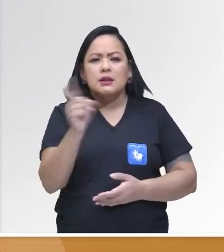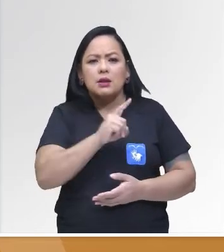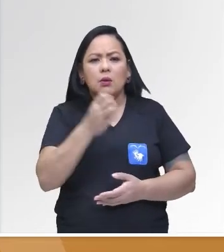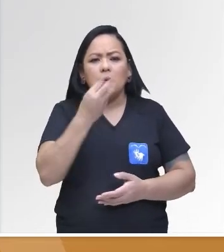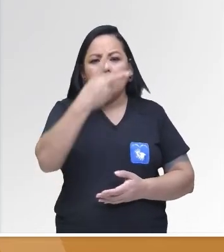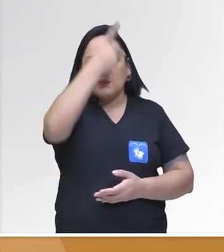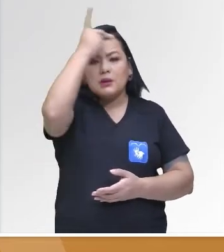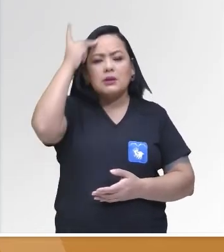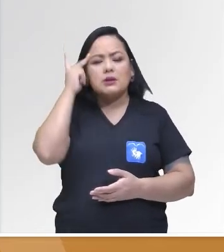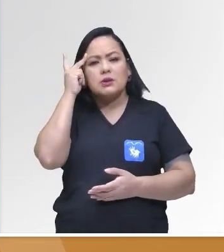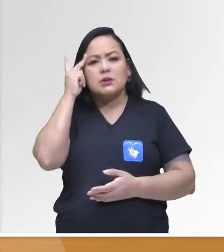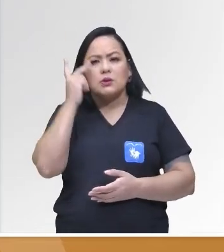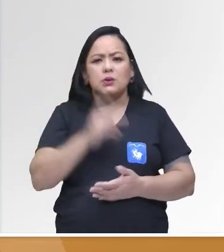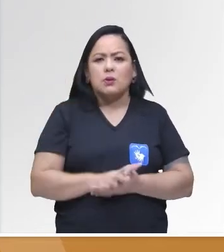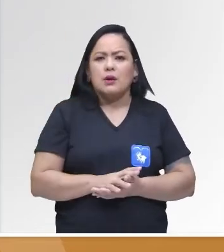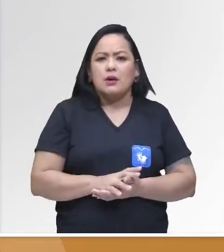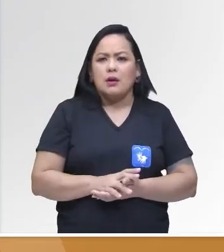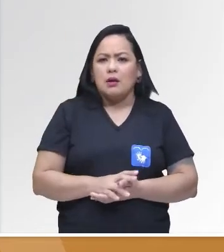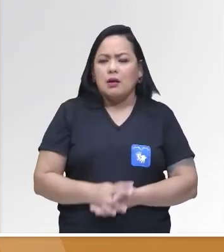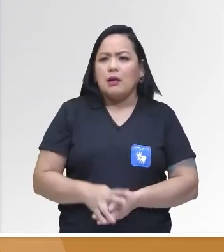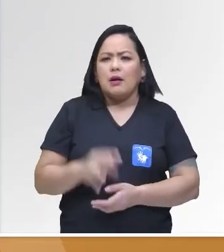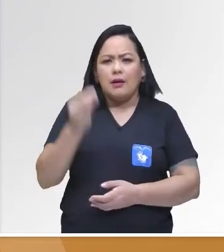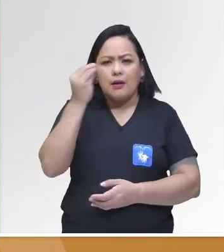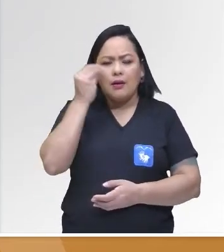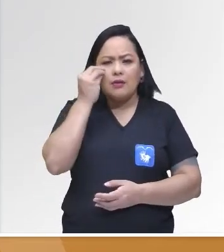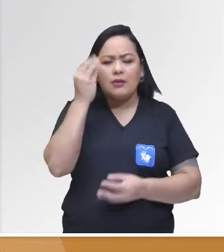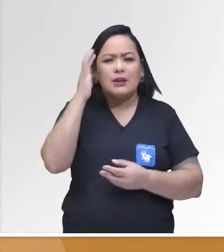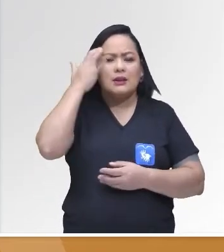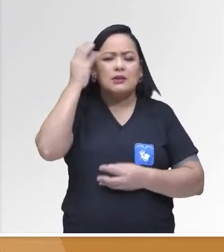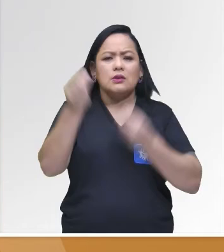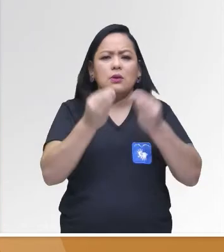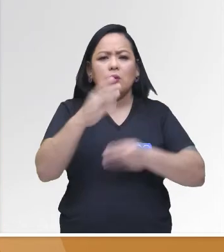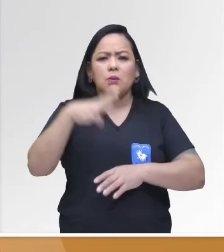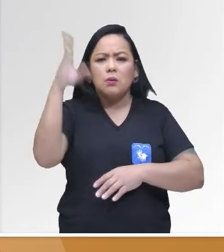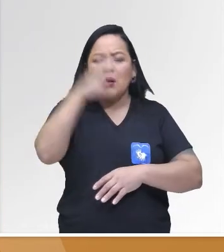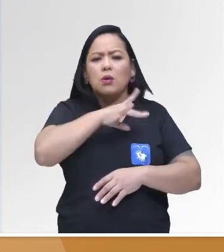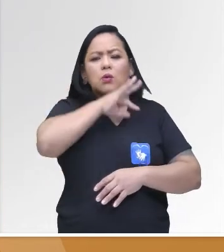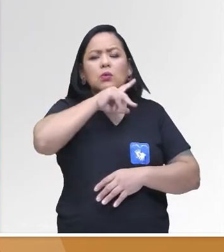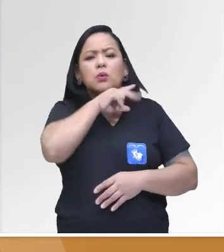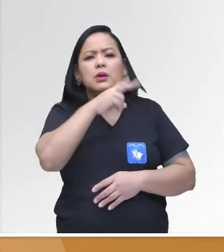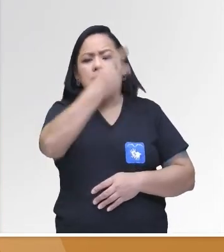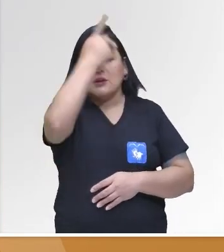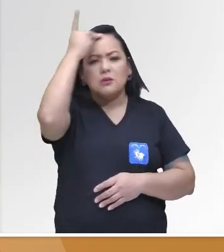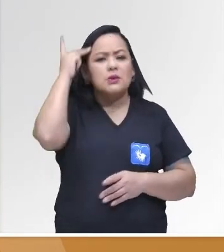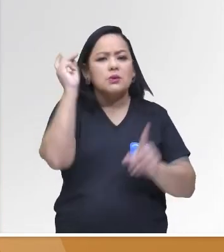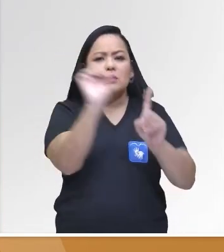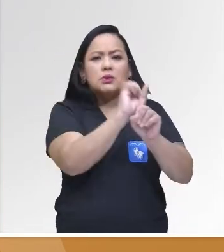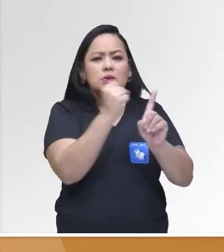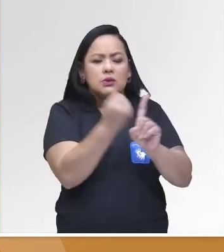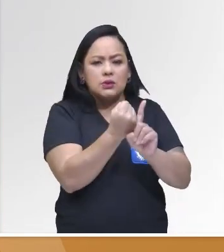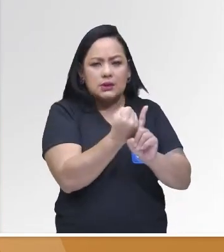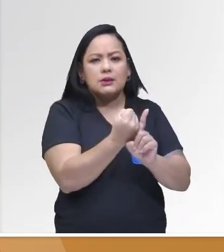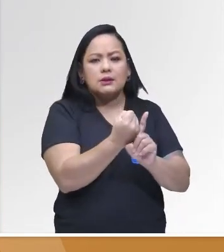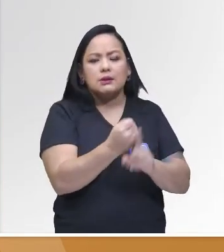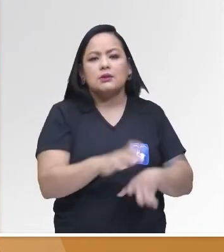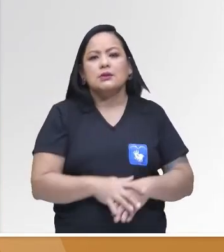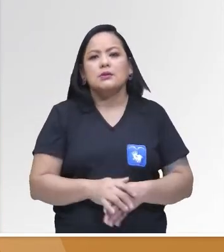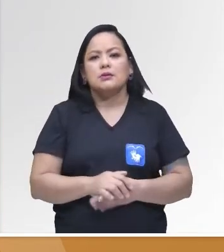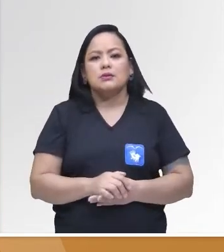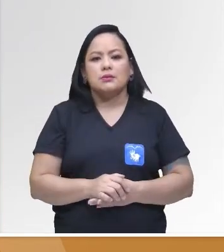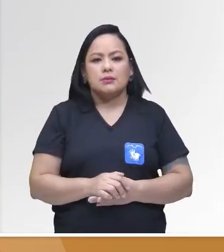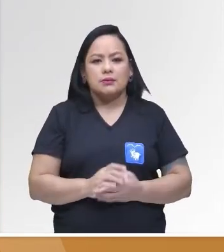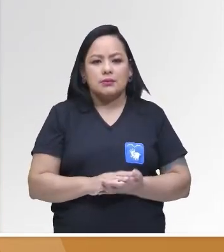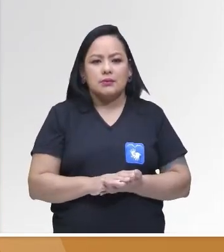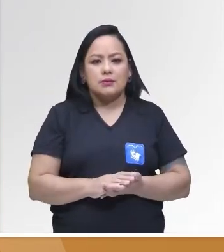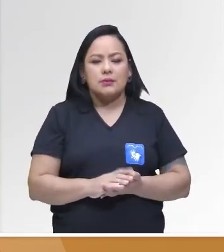seja condenada dentro dos limites convencionados pelos integrantes dessa cultura, compelindo